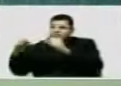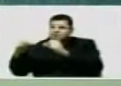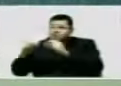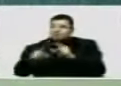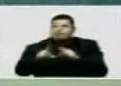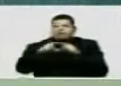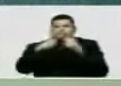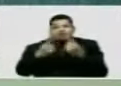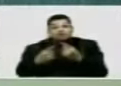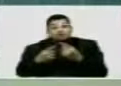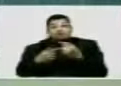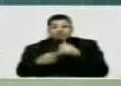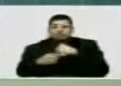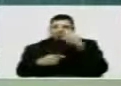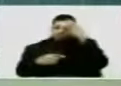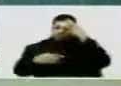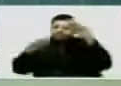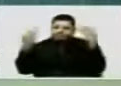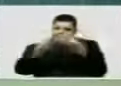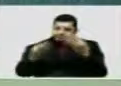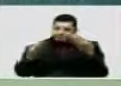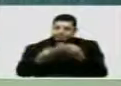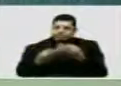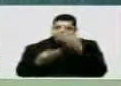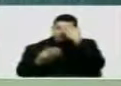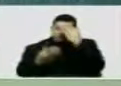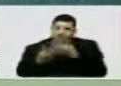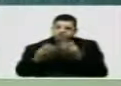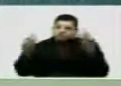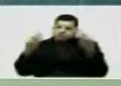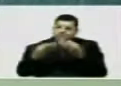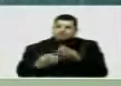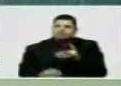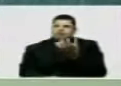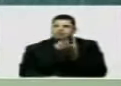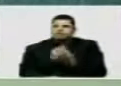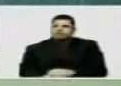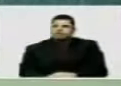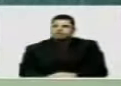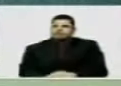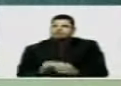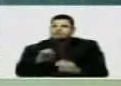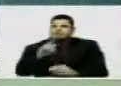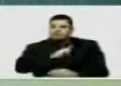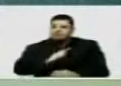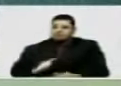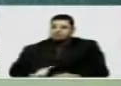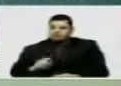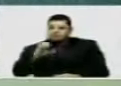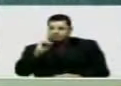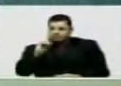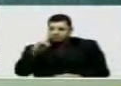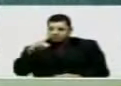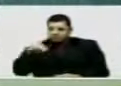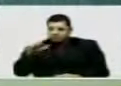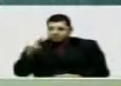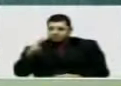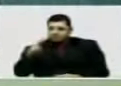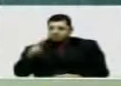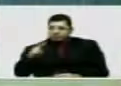Brasília. Mas eu tenho certeza, deputado Adilto Afonso, que se o governador Omar